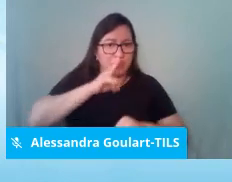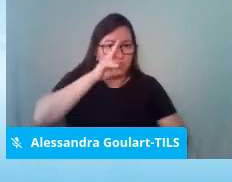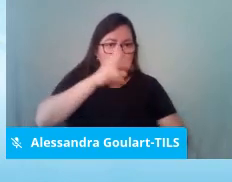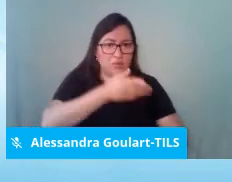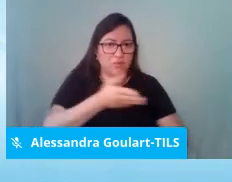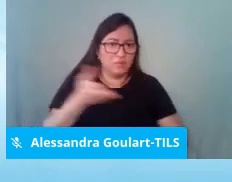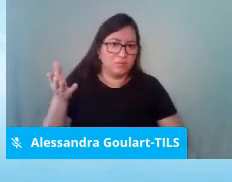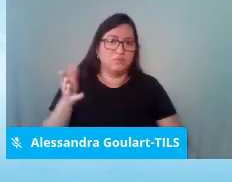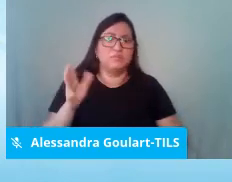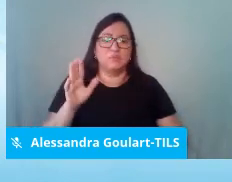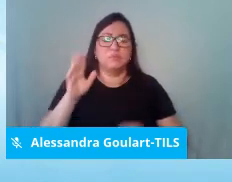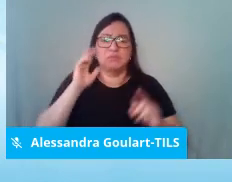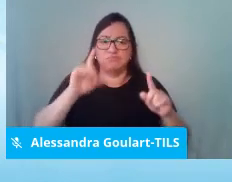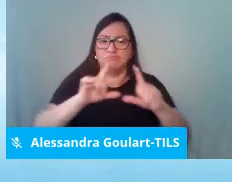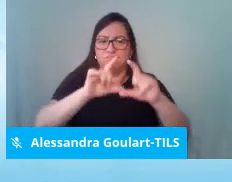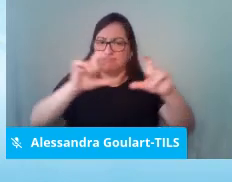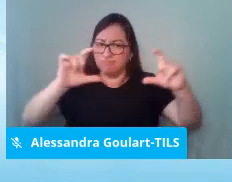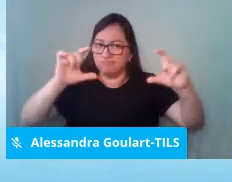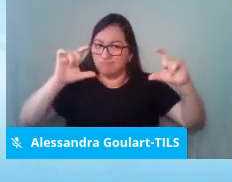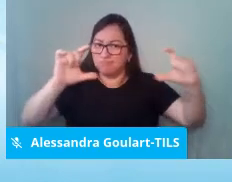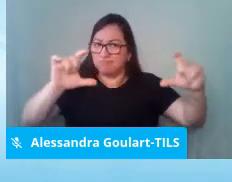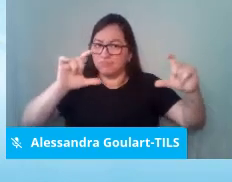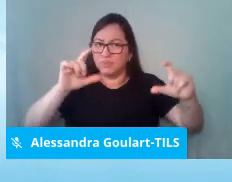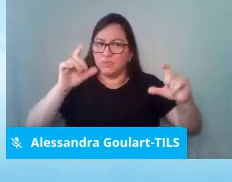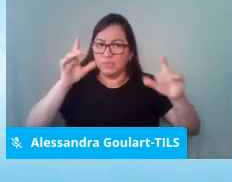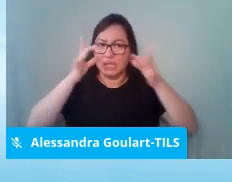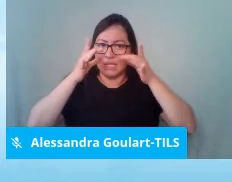esqueci a palavra, gente, mas deixar dito para vocês.